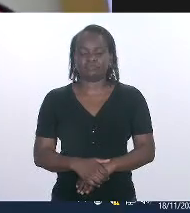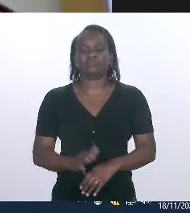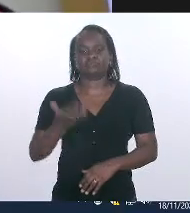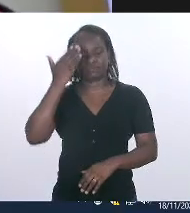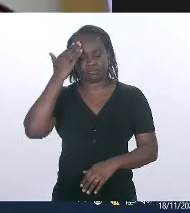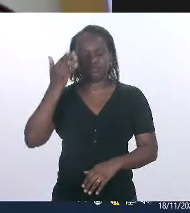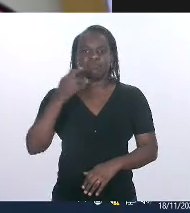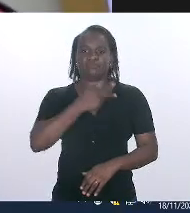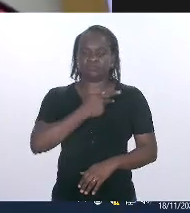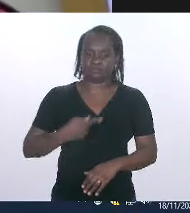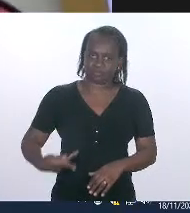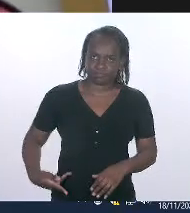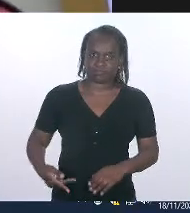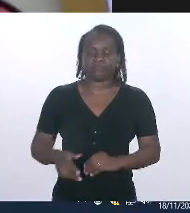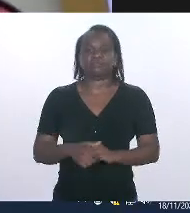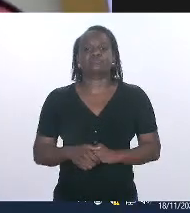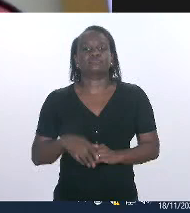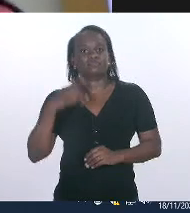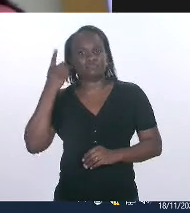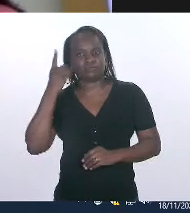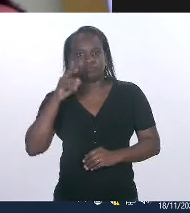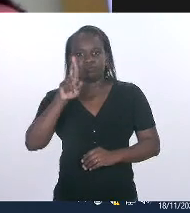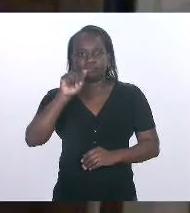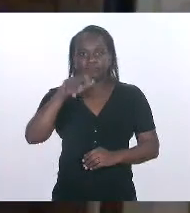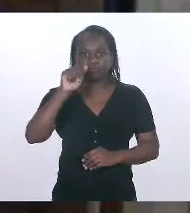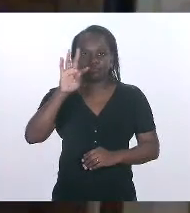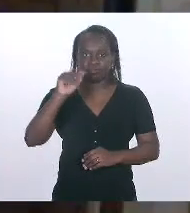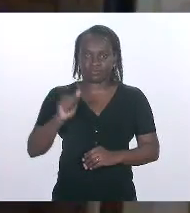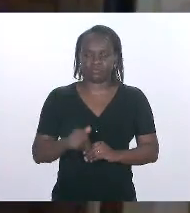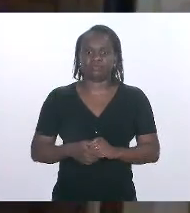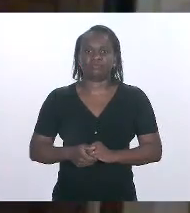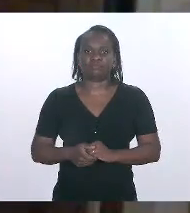Obrigada, presidente. Deputada Renata,